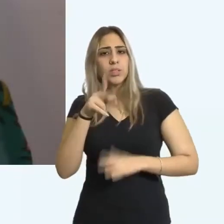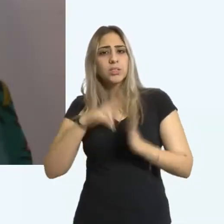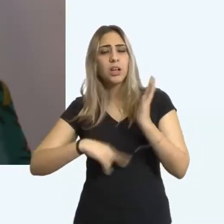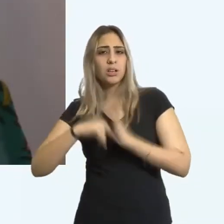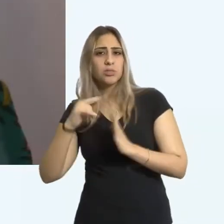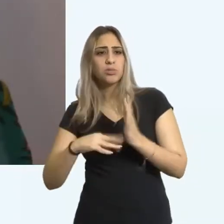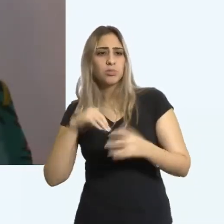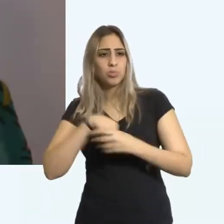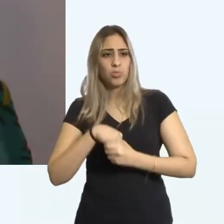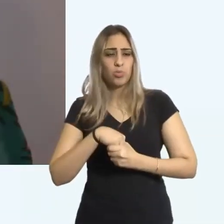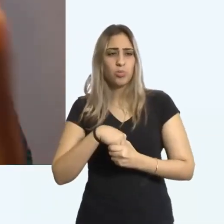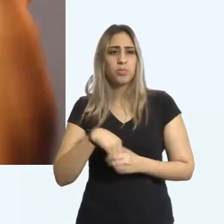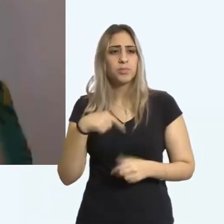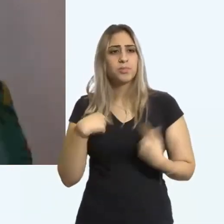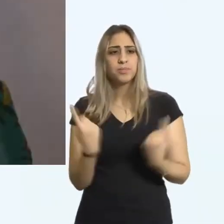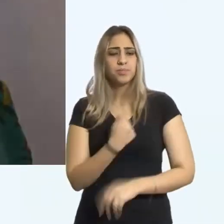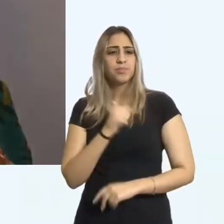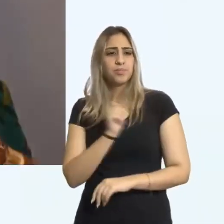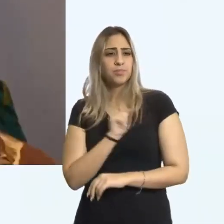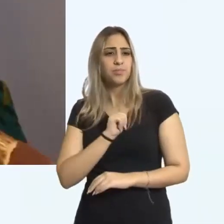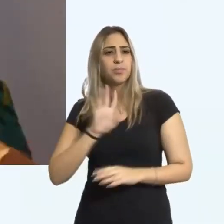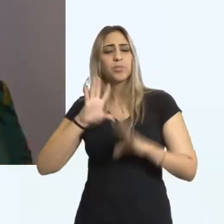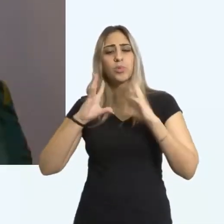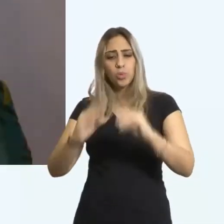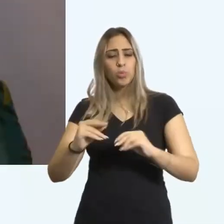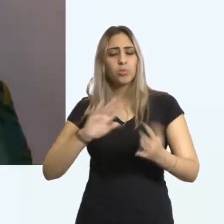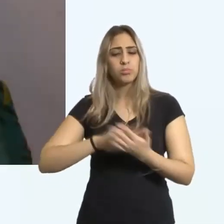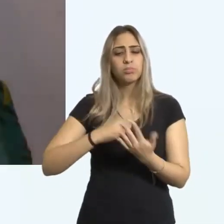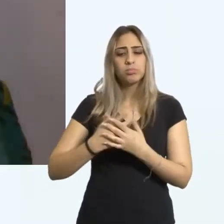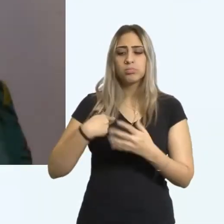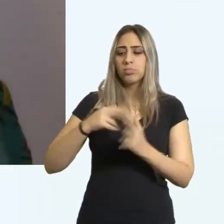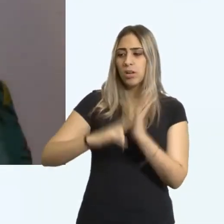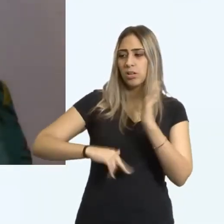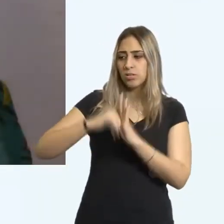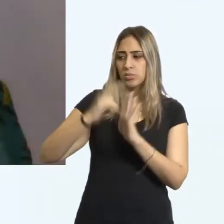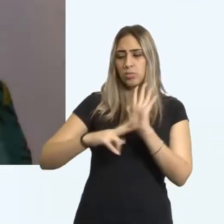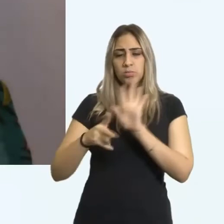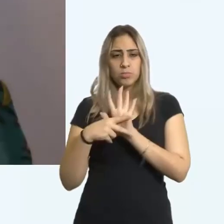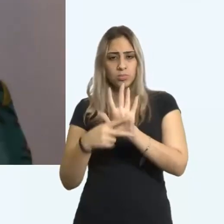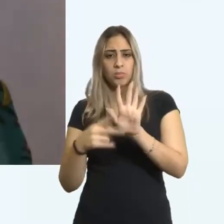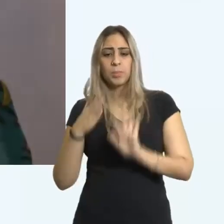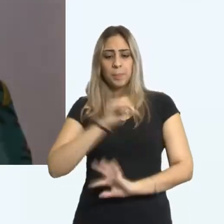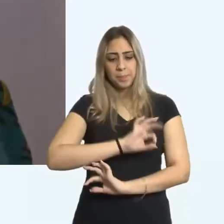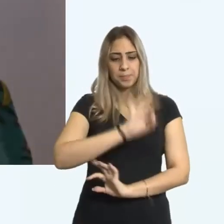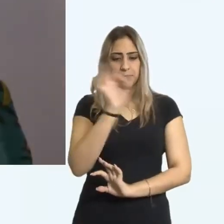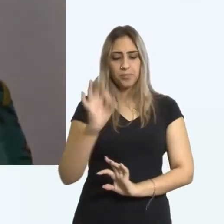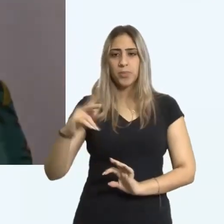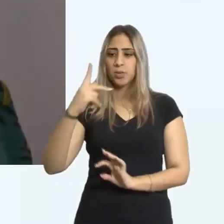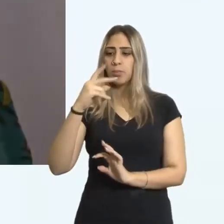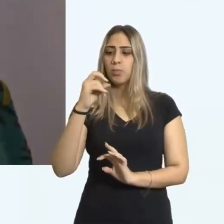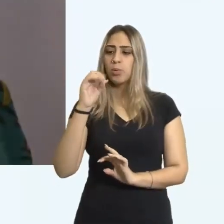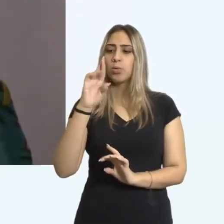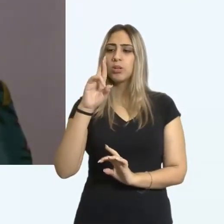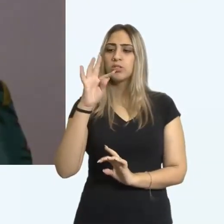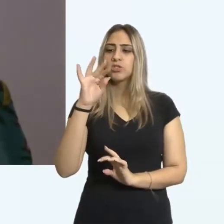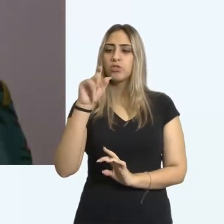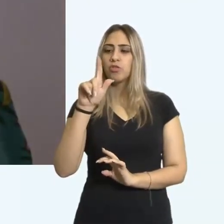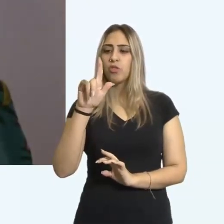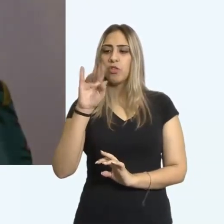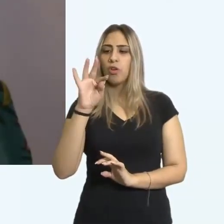artistas Então nós vamos ver todas as interpretações de artistas um portfólio que foi realizado online